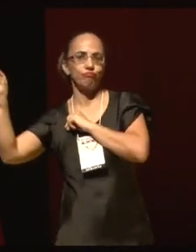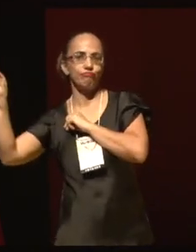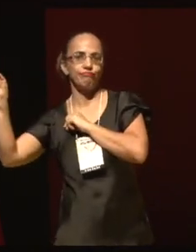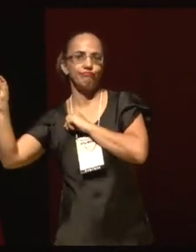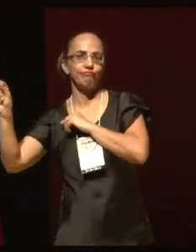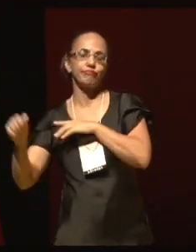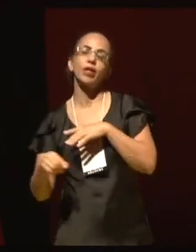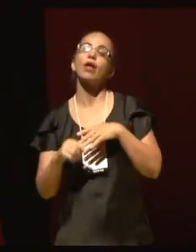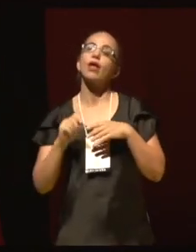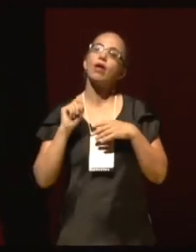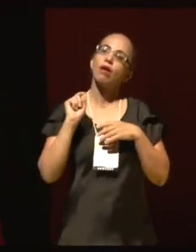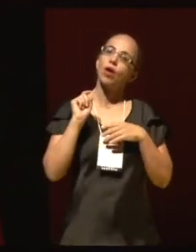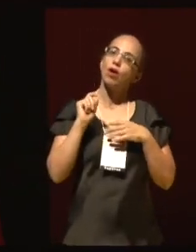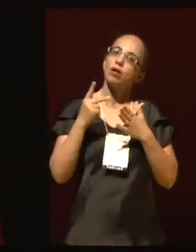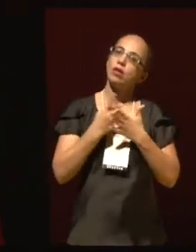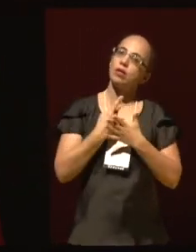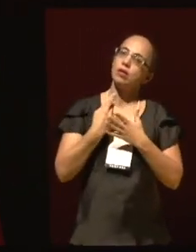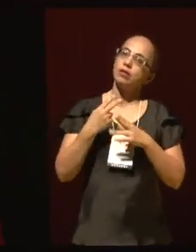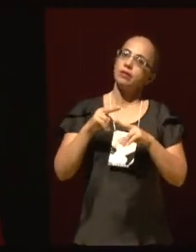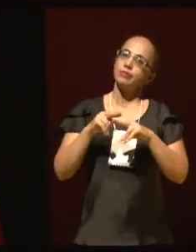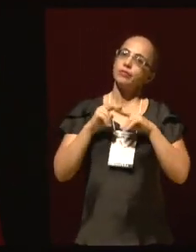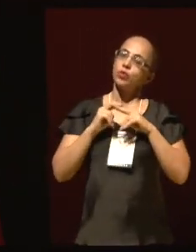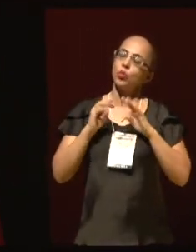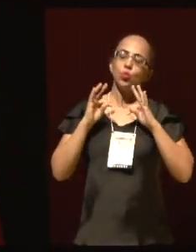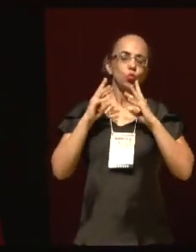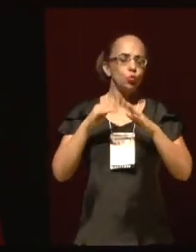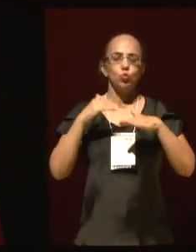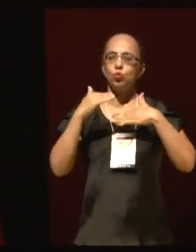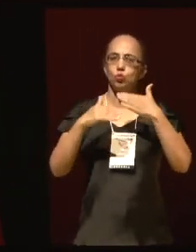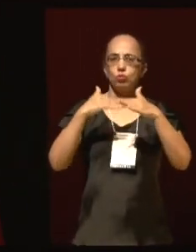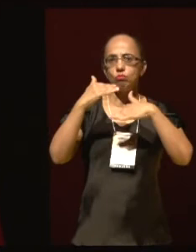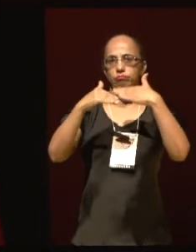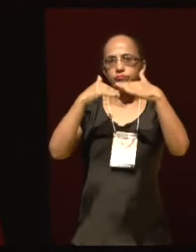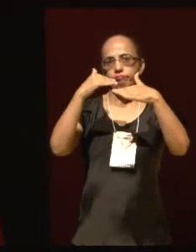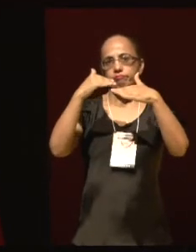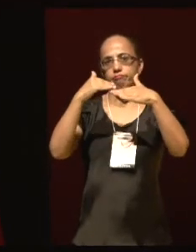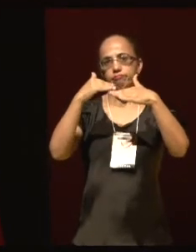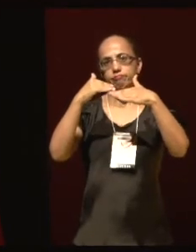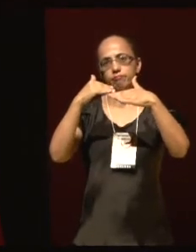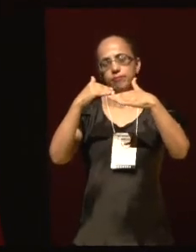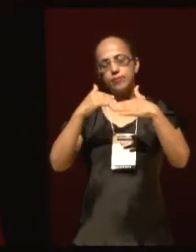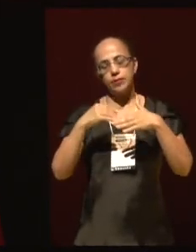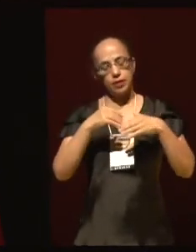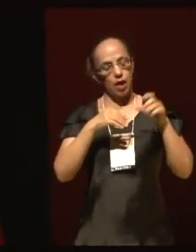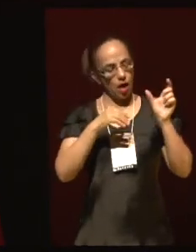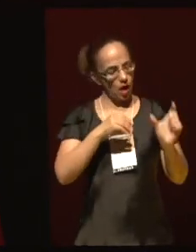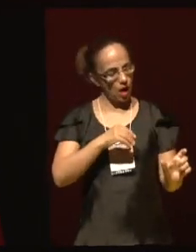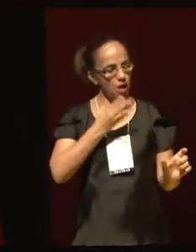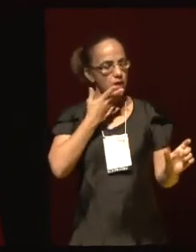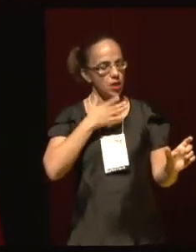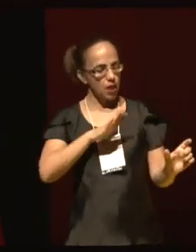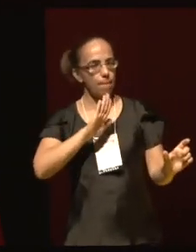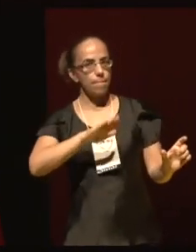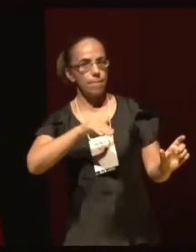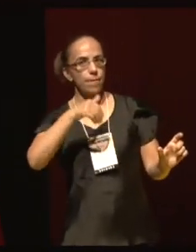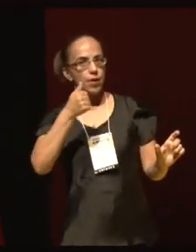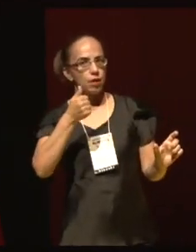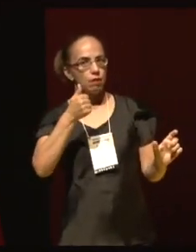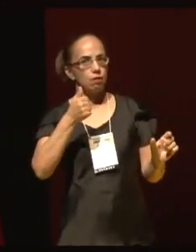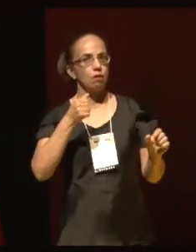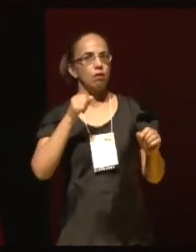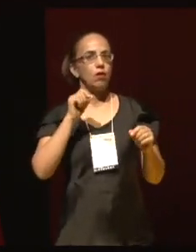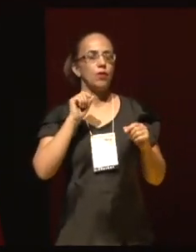sucede que todo o processo de melhora da criança se vê afetado